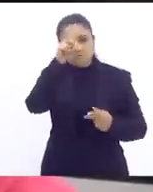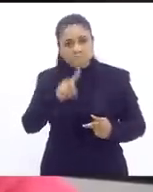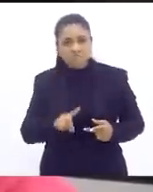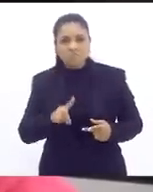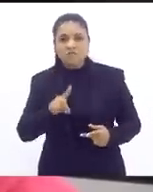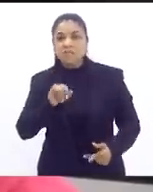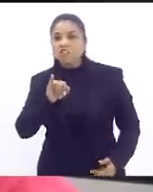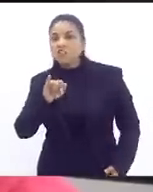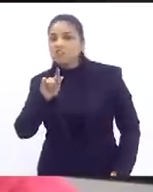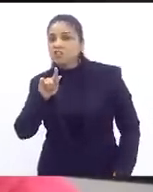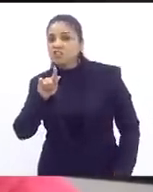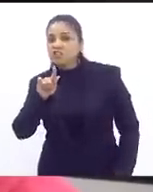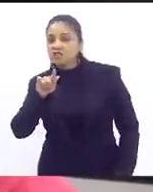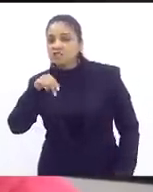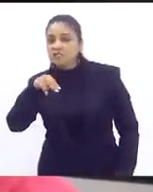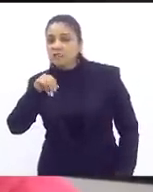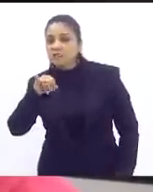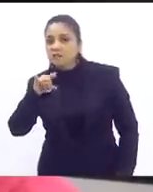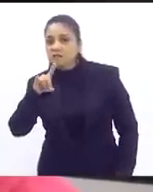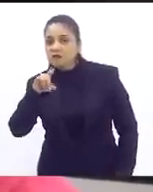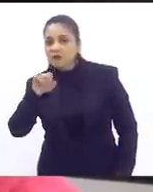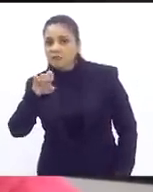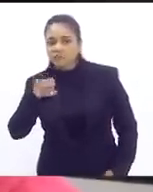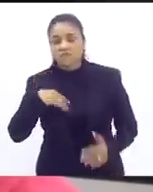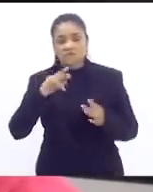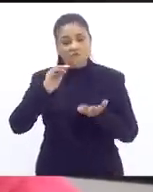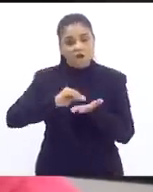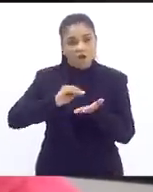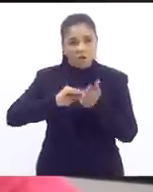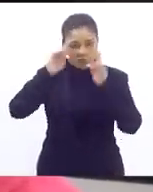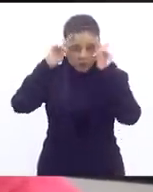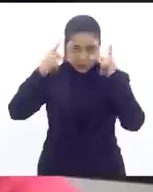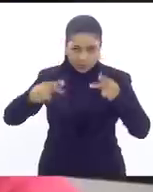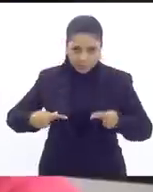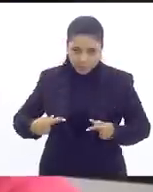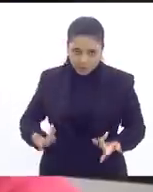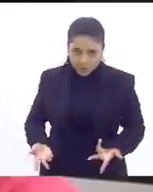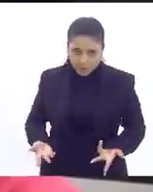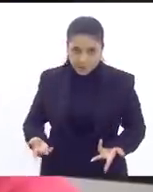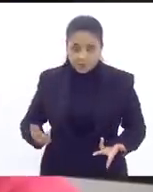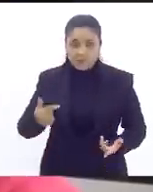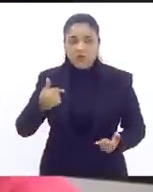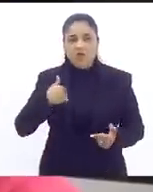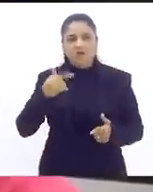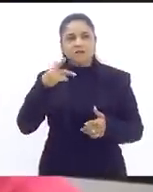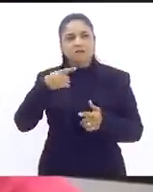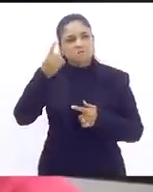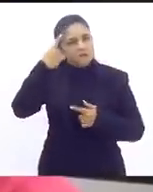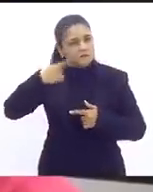é o que tá faltando ao ser humano entendeu semana passada eu tive lá na laranjeira